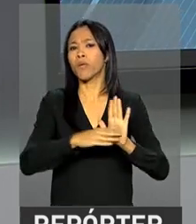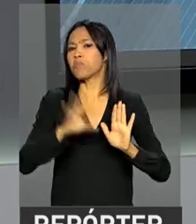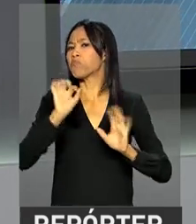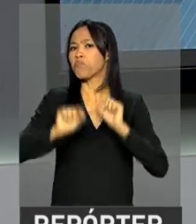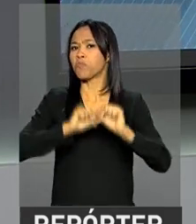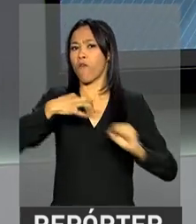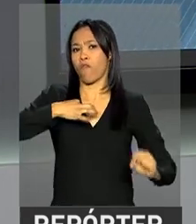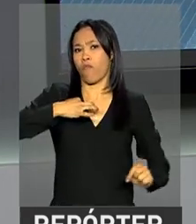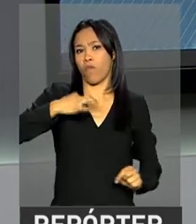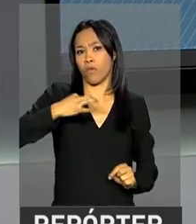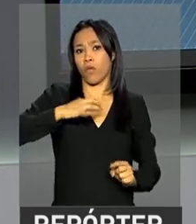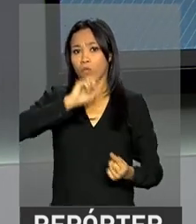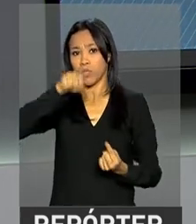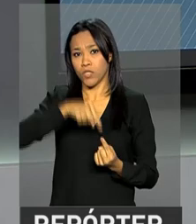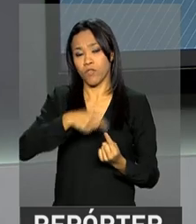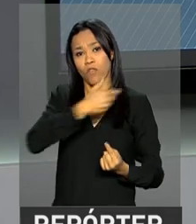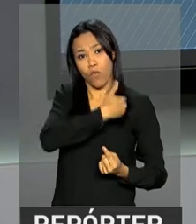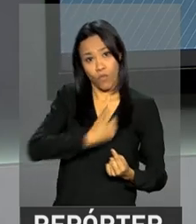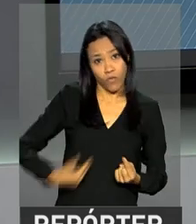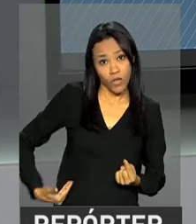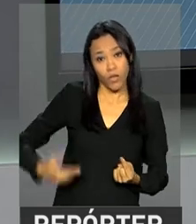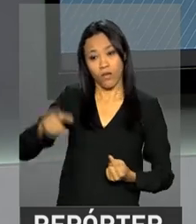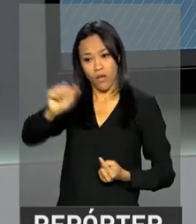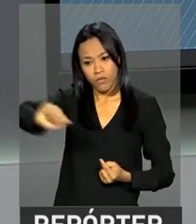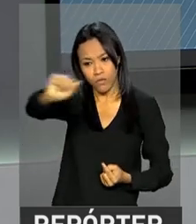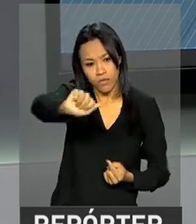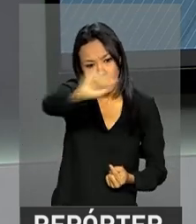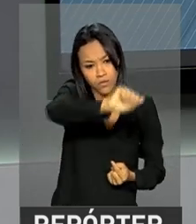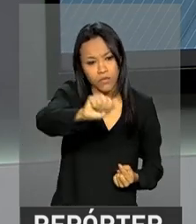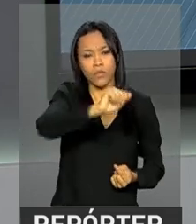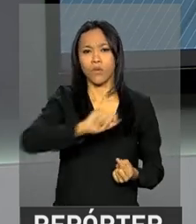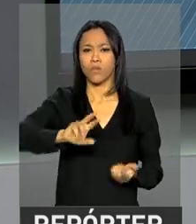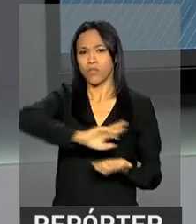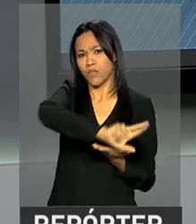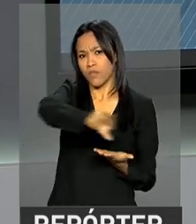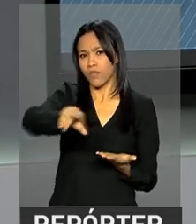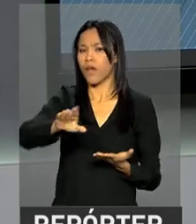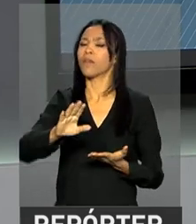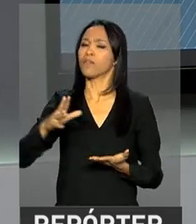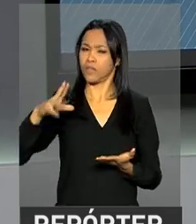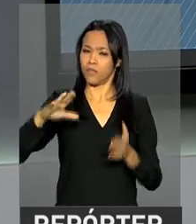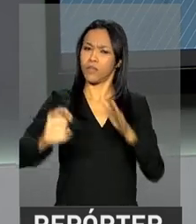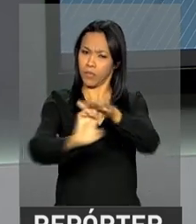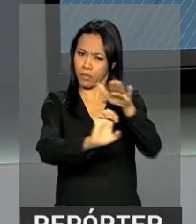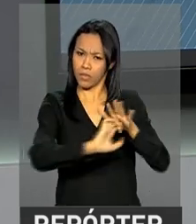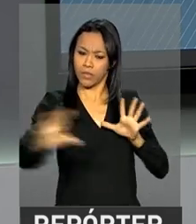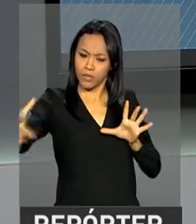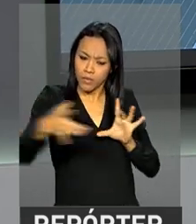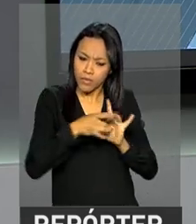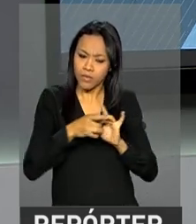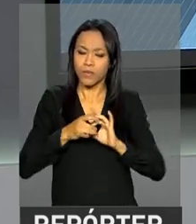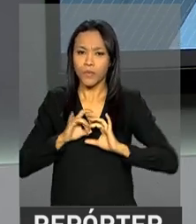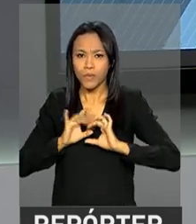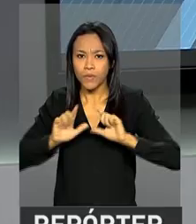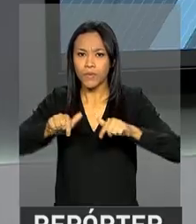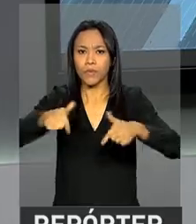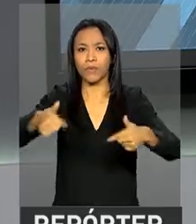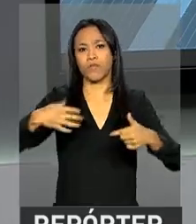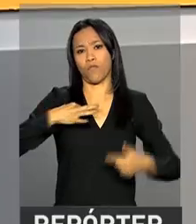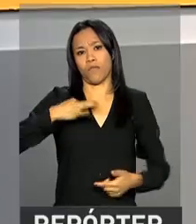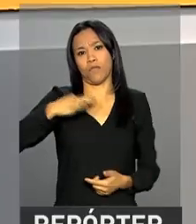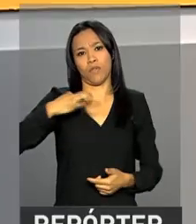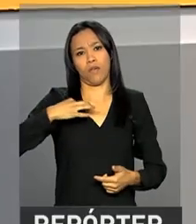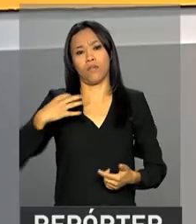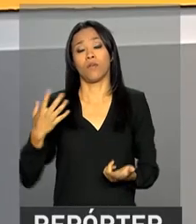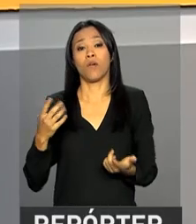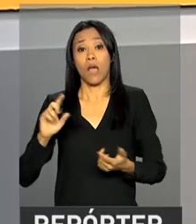ideia é aproximar governo, organizações da sociedade civil e setor privado para promover mais atividades voluntárias.